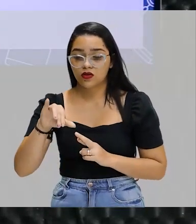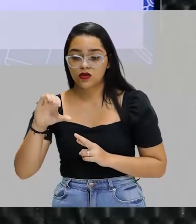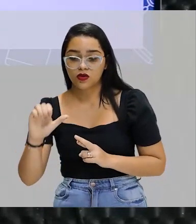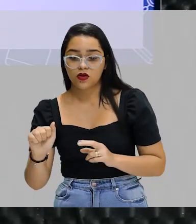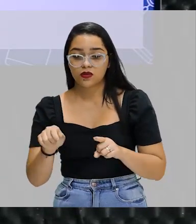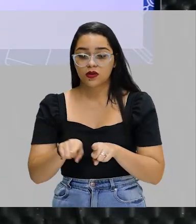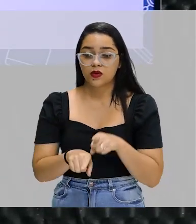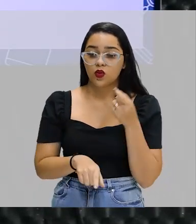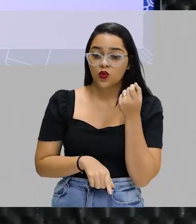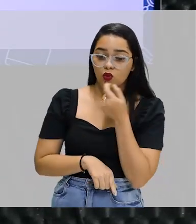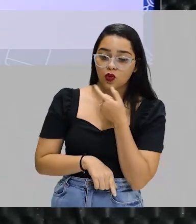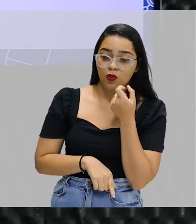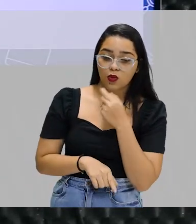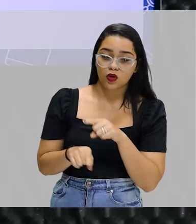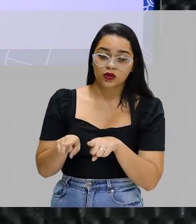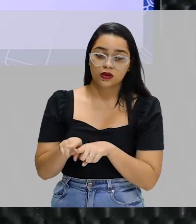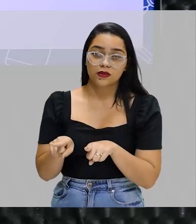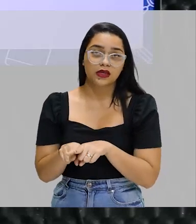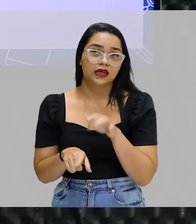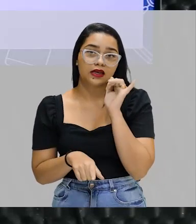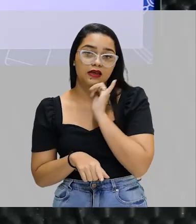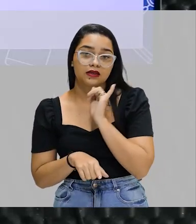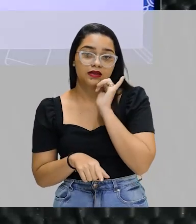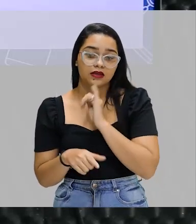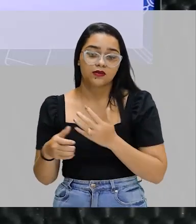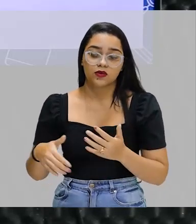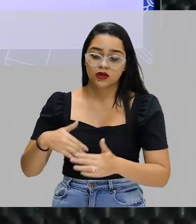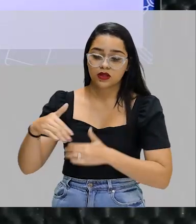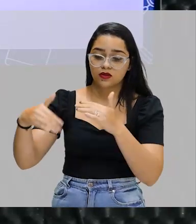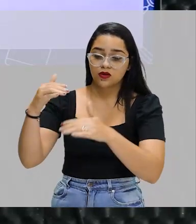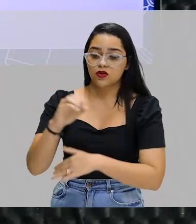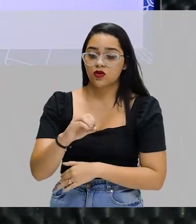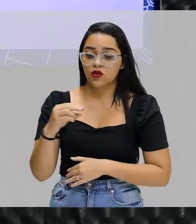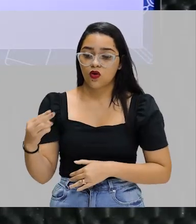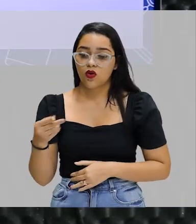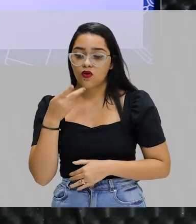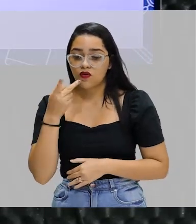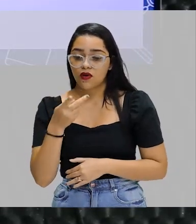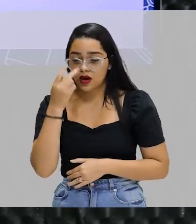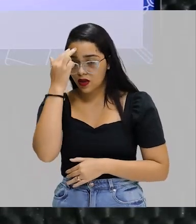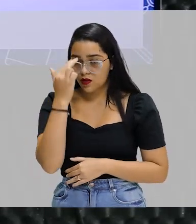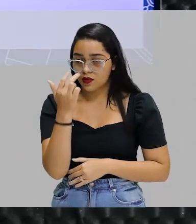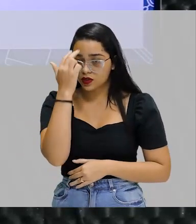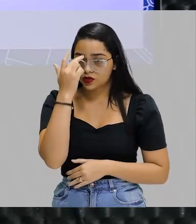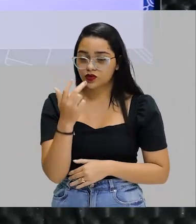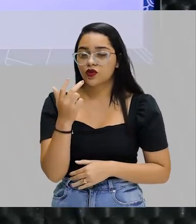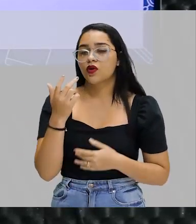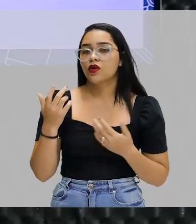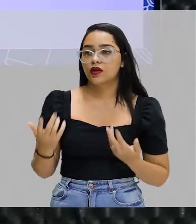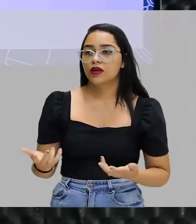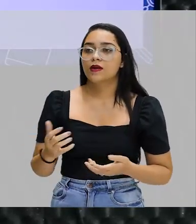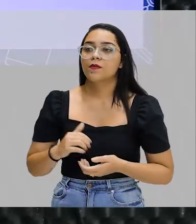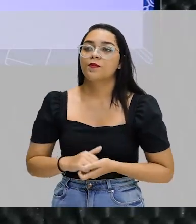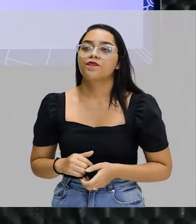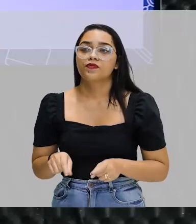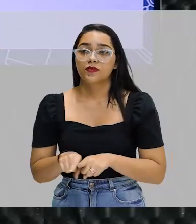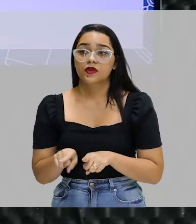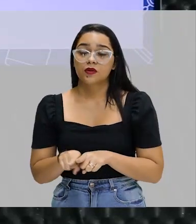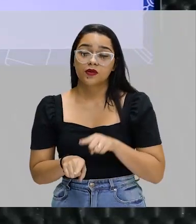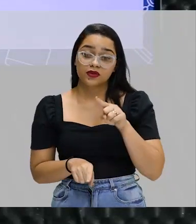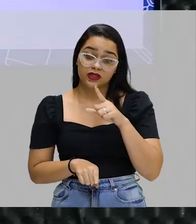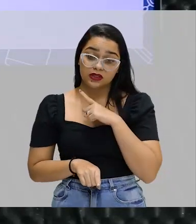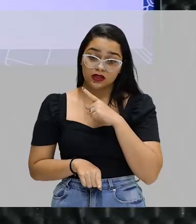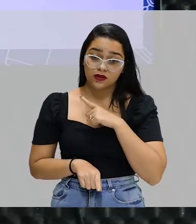dê humor, que faça, por exemplo, uma construção ou conte uma história ilustrada. Então, você tem